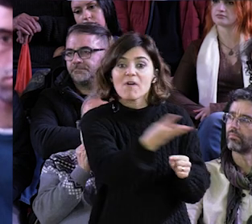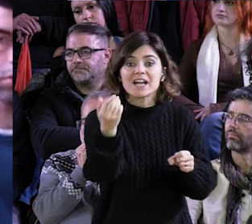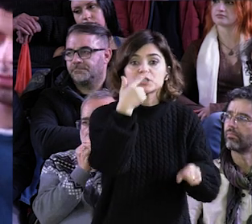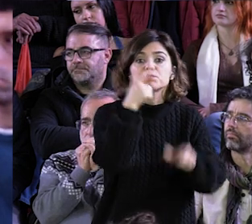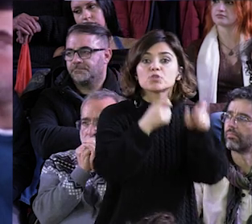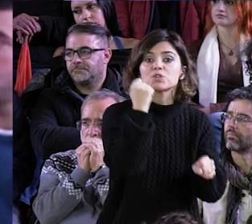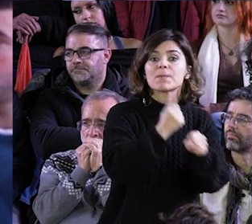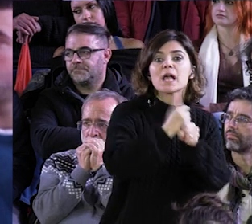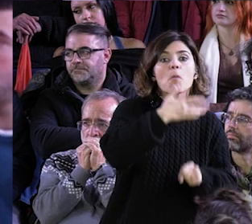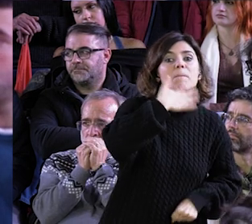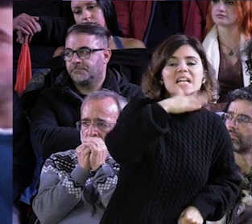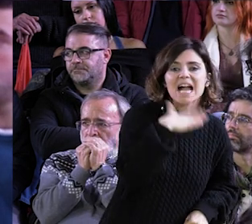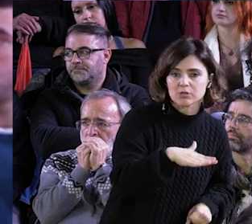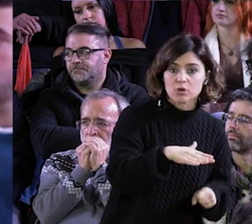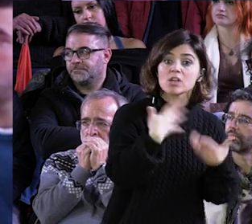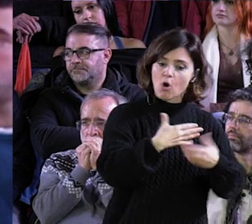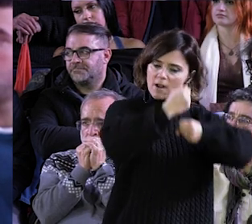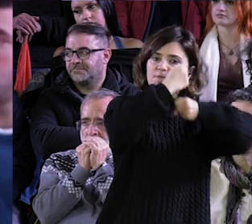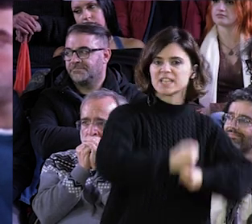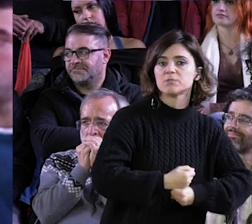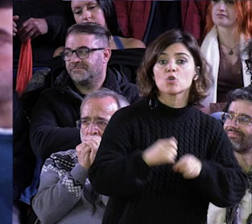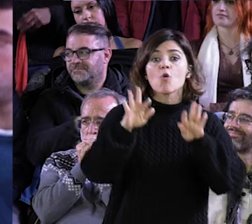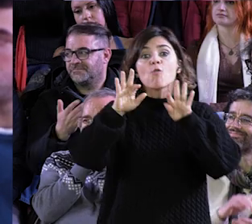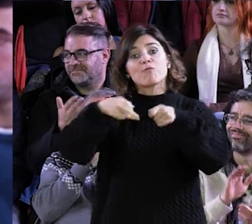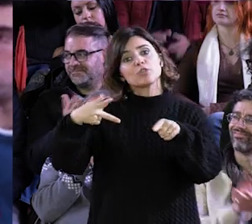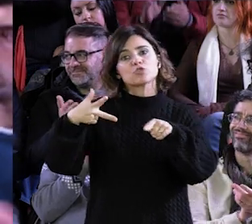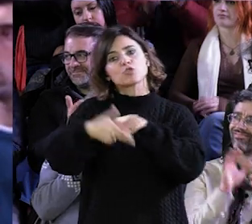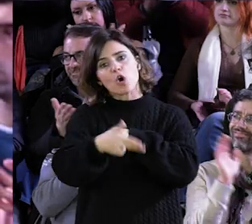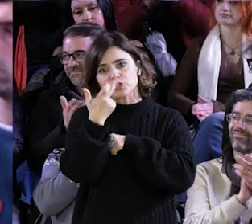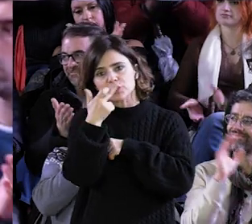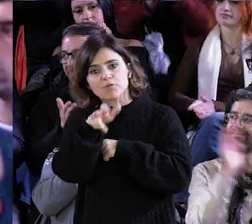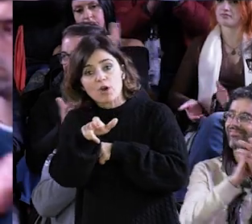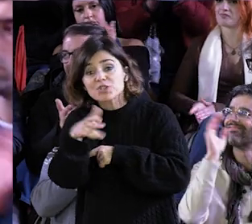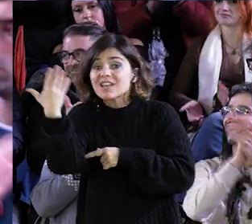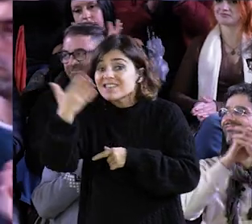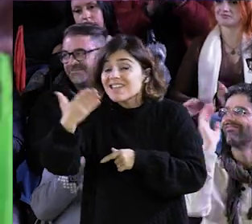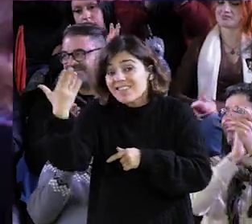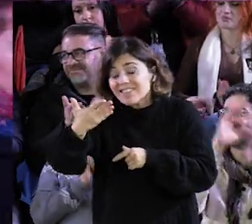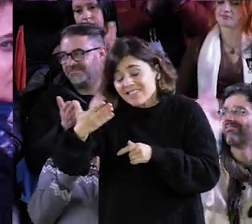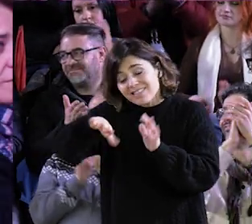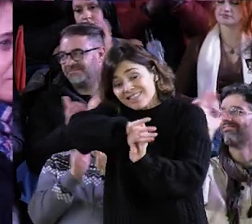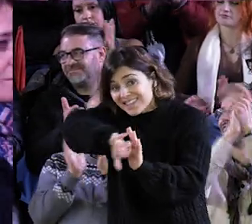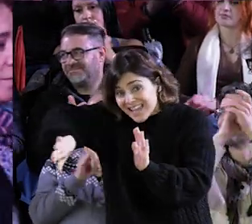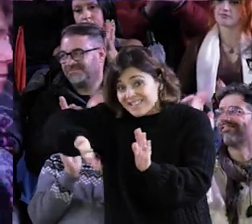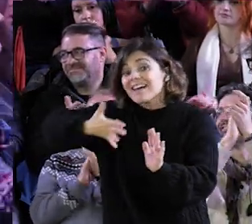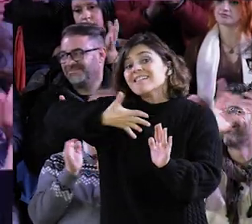Estado. Trouxe o fim dos cortes nas pensões que a direita queria que fossem para sempre.